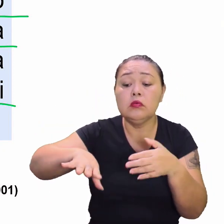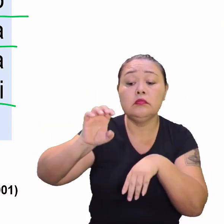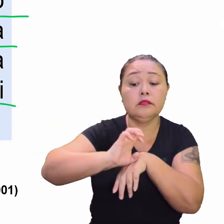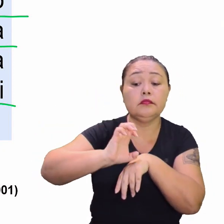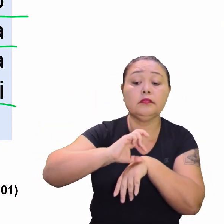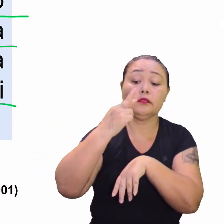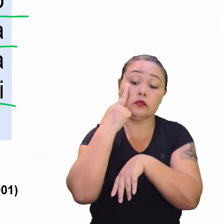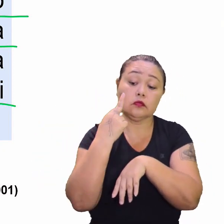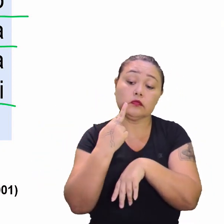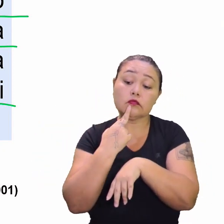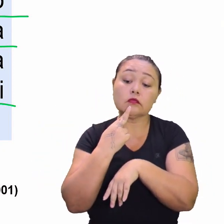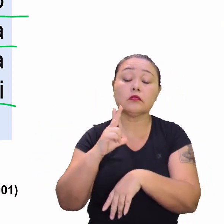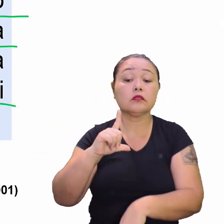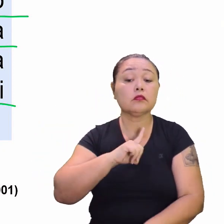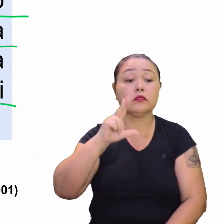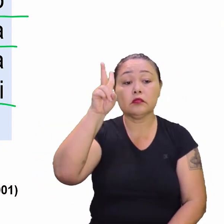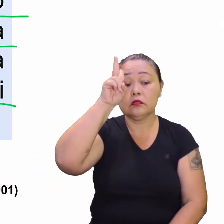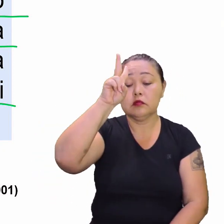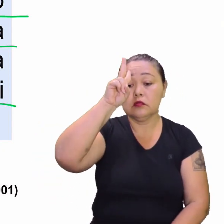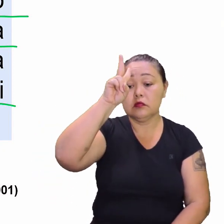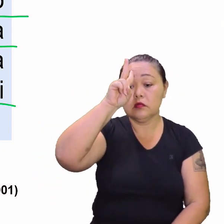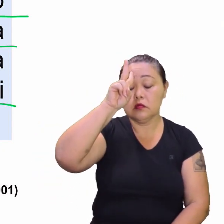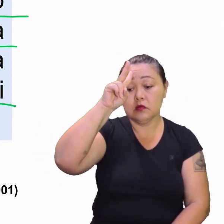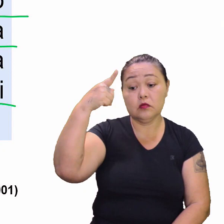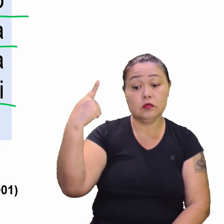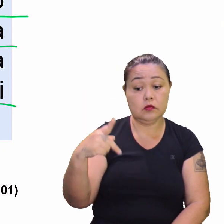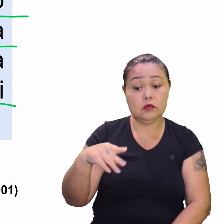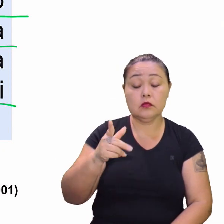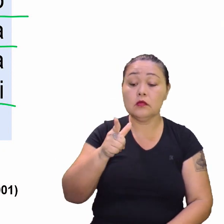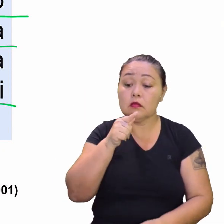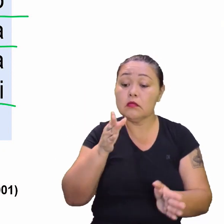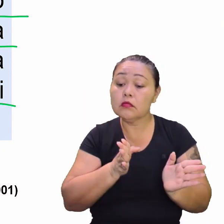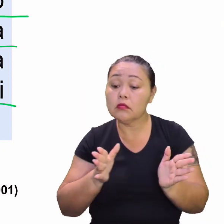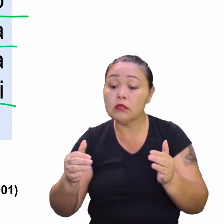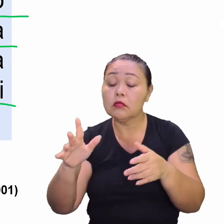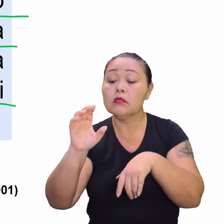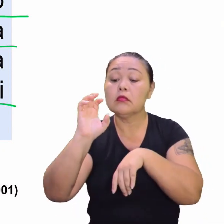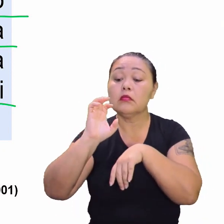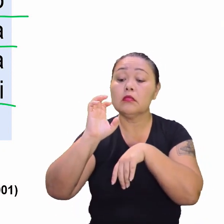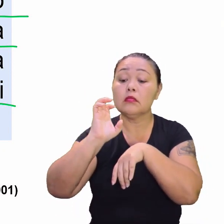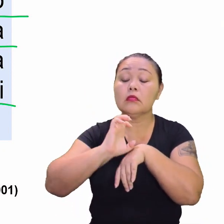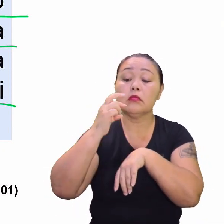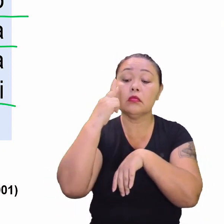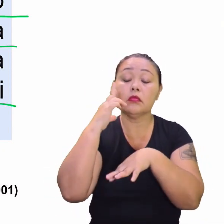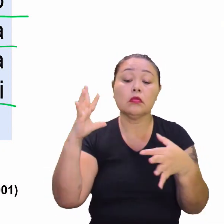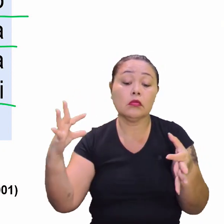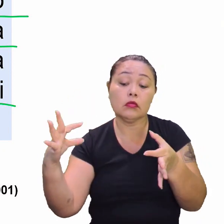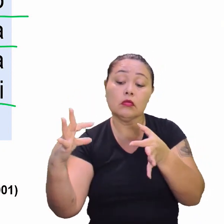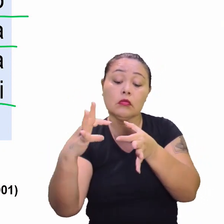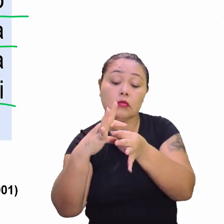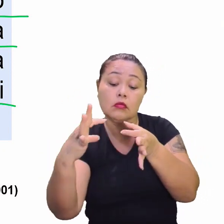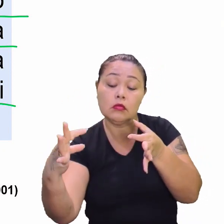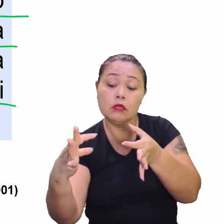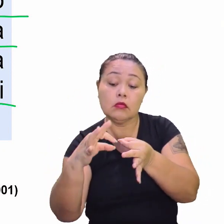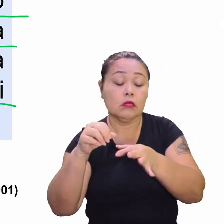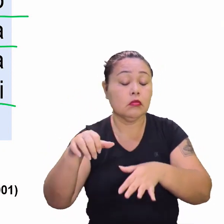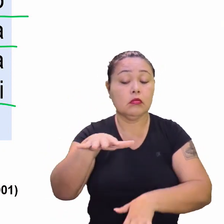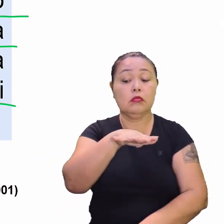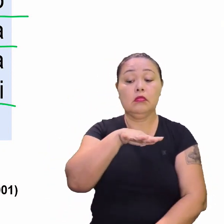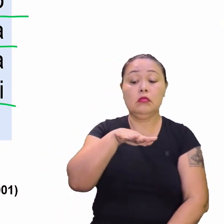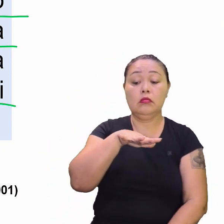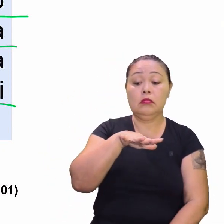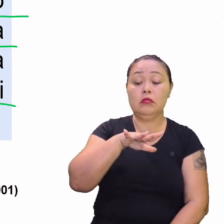de Rondônia. A gente tem que lembrar que a hidrografia de Rondônia está integrada à